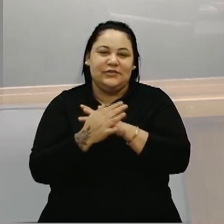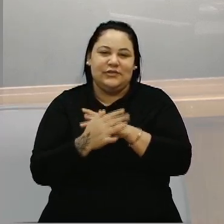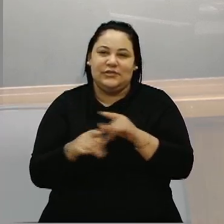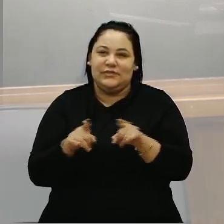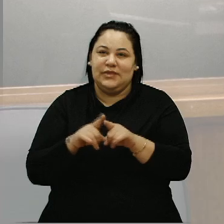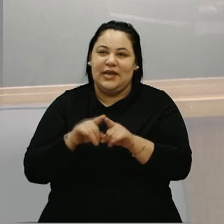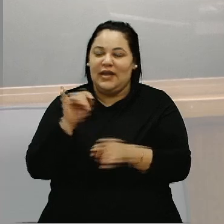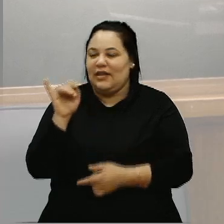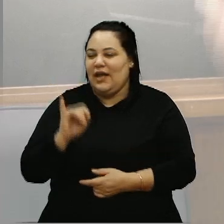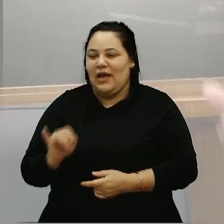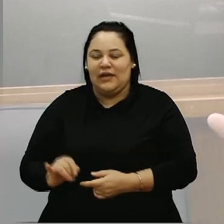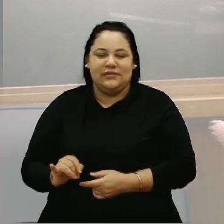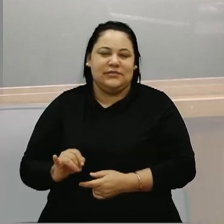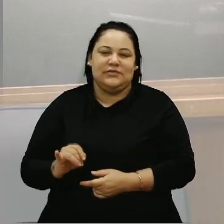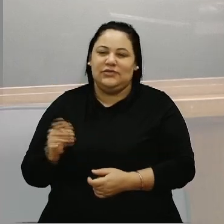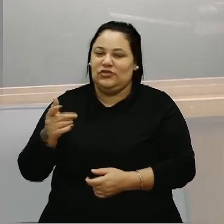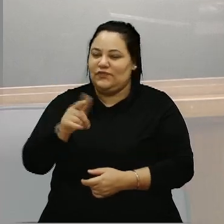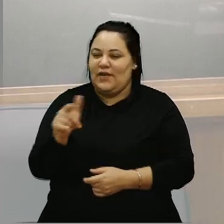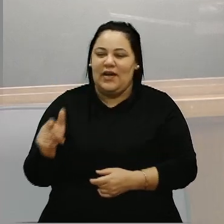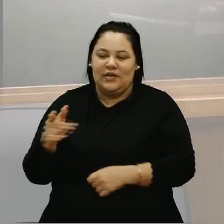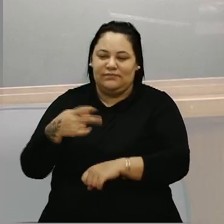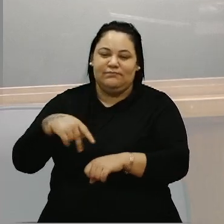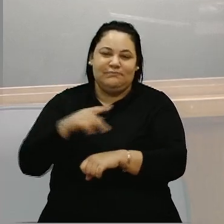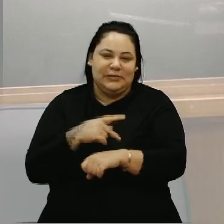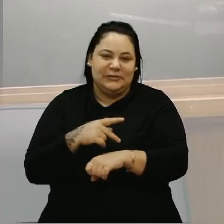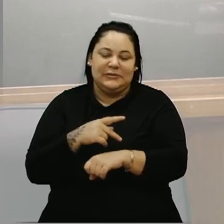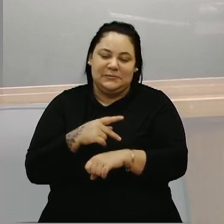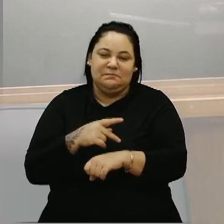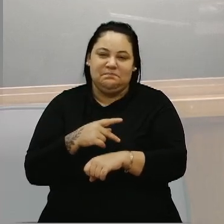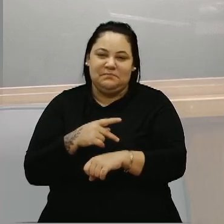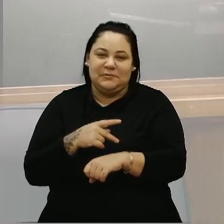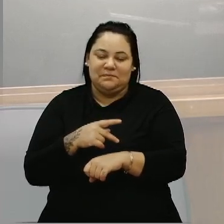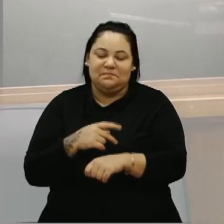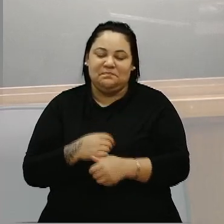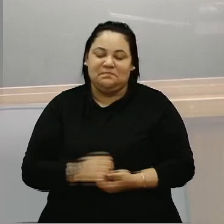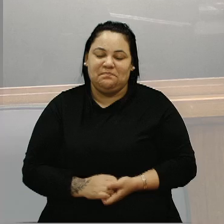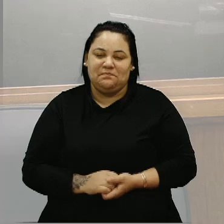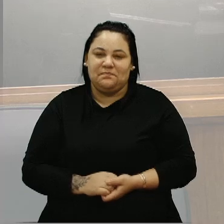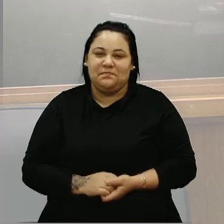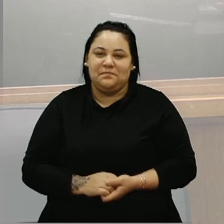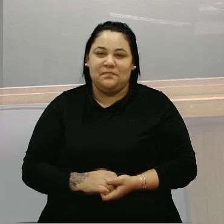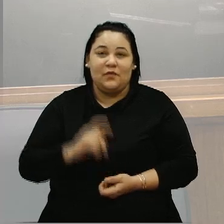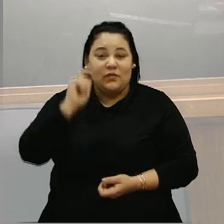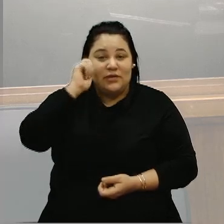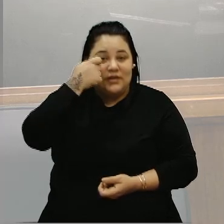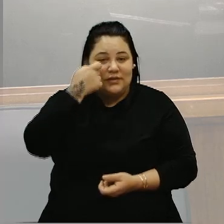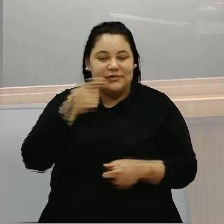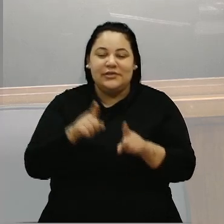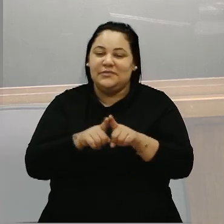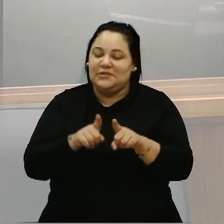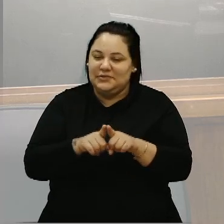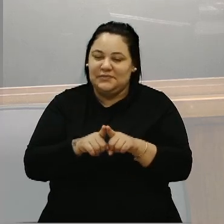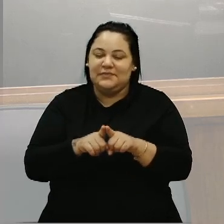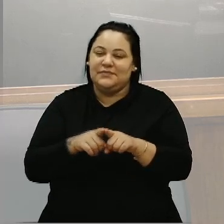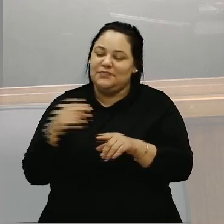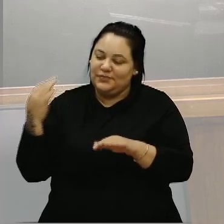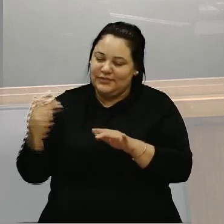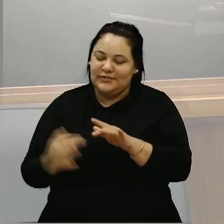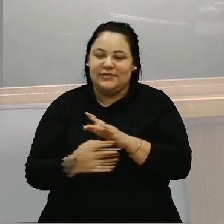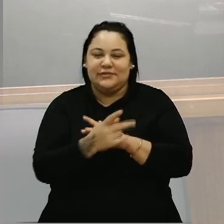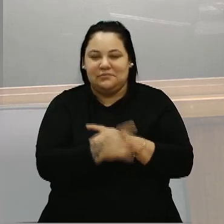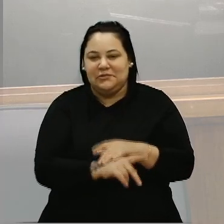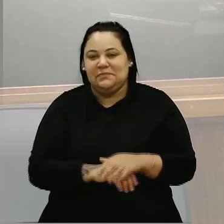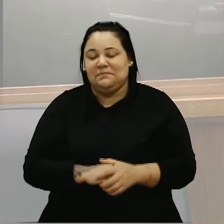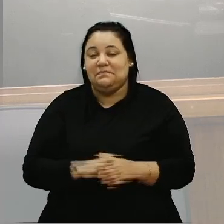ítalo-descendentes, teutos, vieram de tantos lugares, né? Os negros e negras também vieram de outros lugares. Mas aqui eu